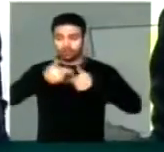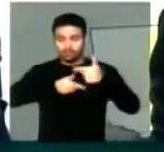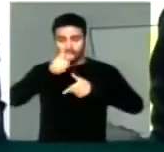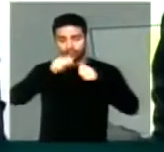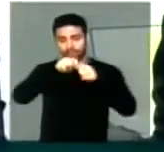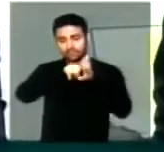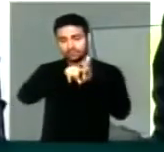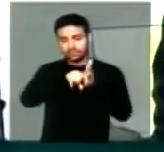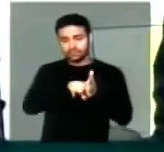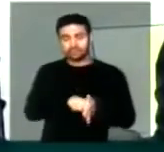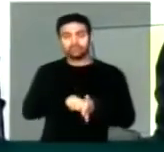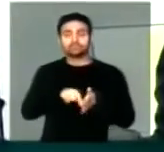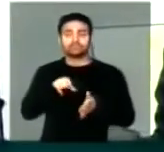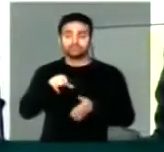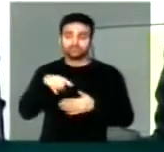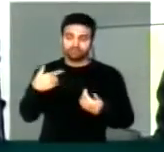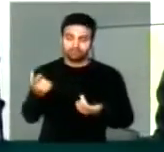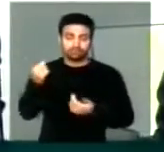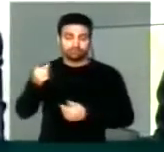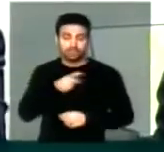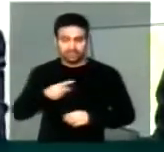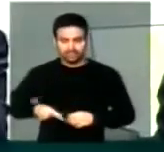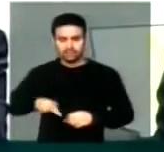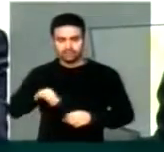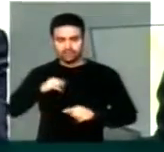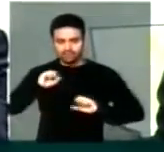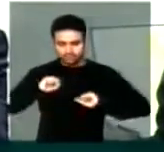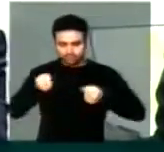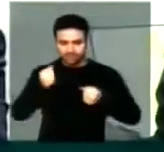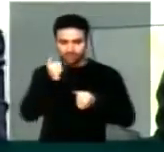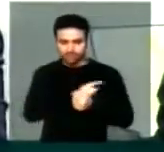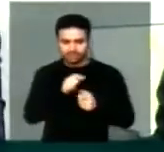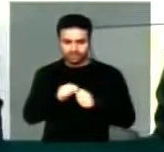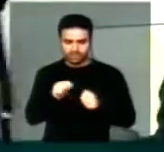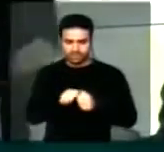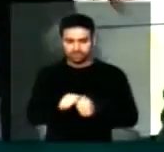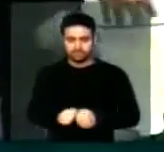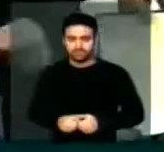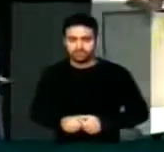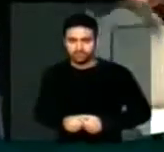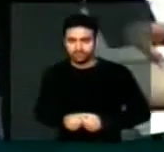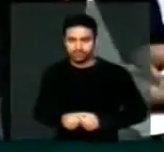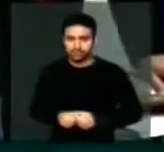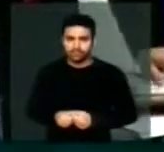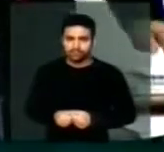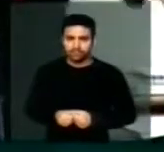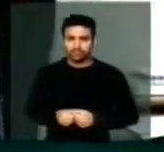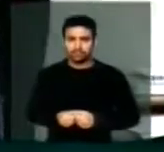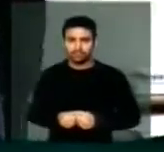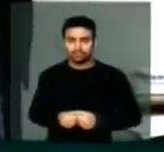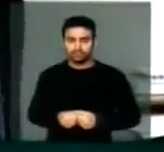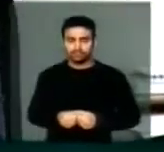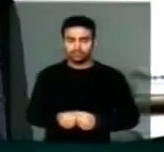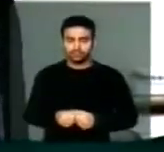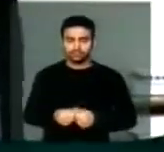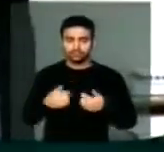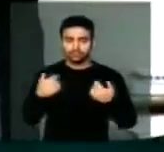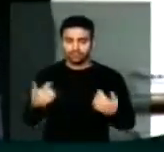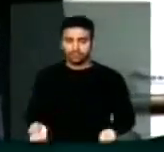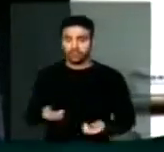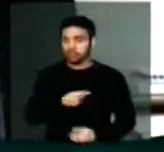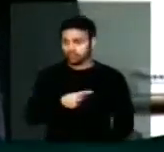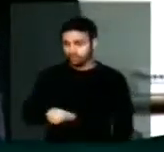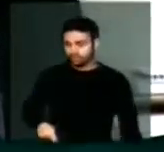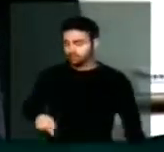investigar, e é isso que esse presidente irá se esforçar para fazer. Deputado Júlio Delgado, com a palavra. Sobre isso, inicialmente, presidente, eu acho